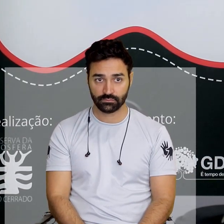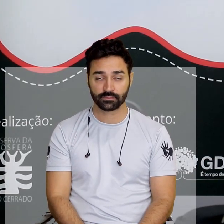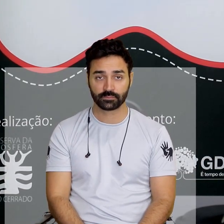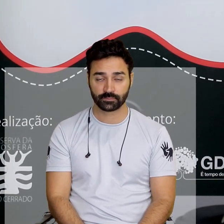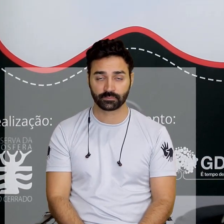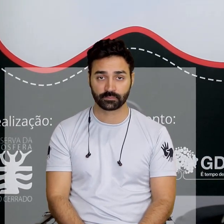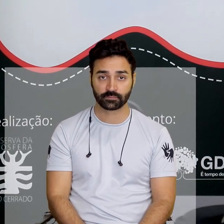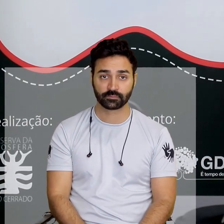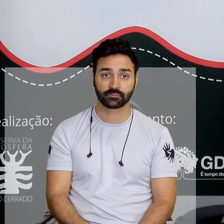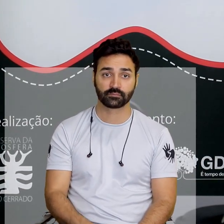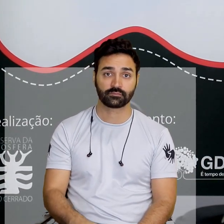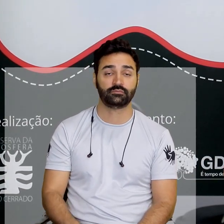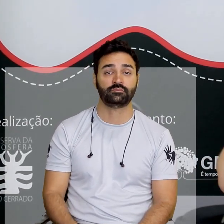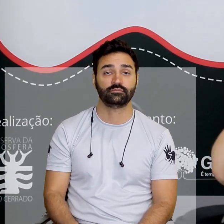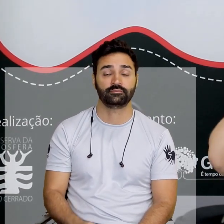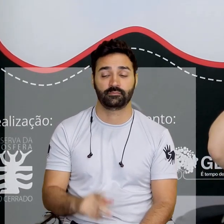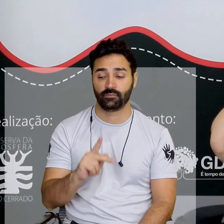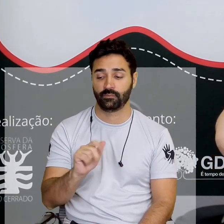Padrasto,